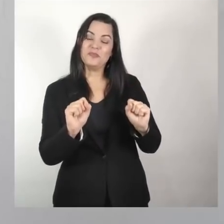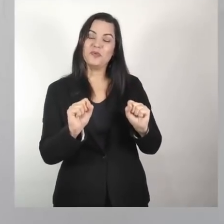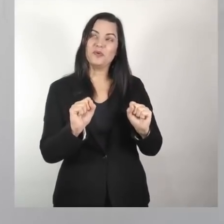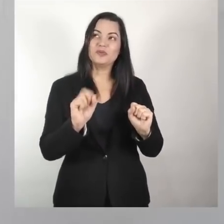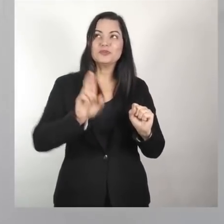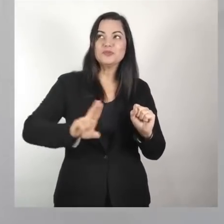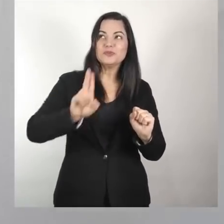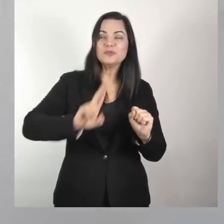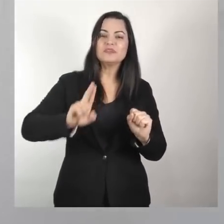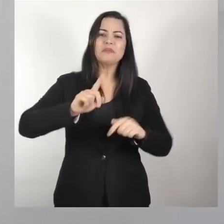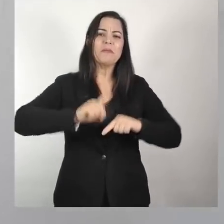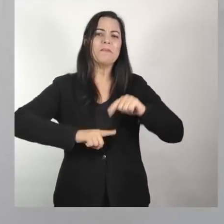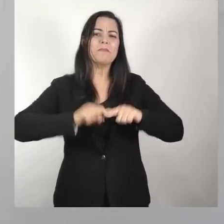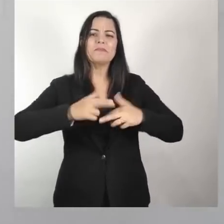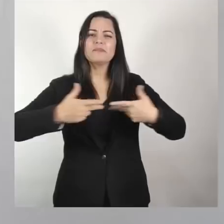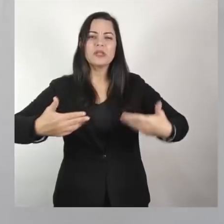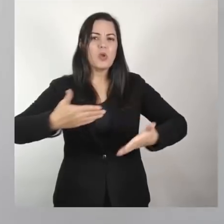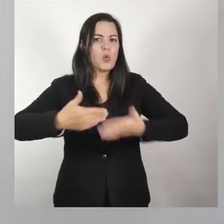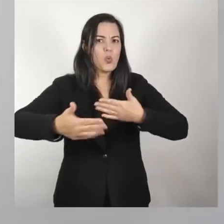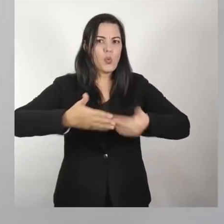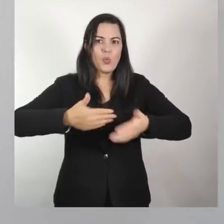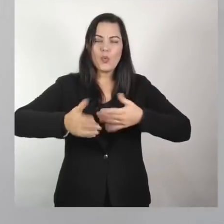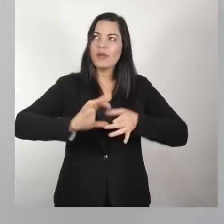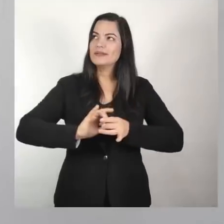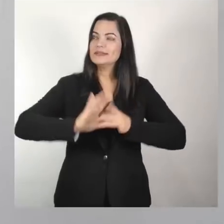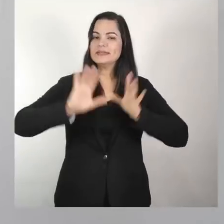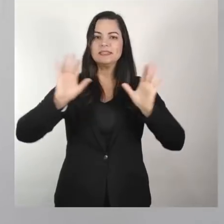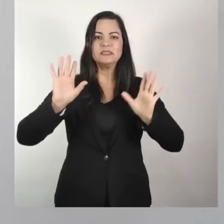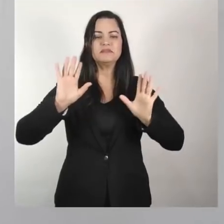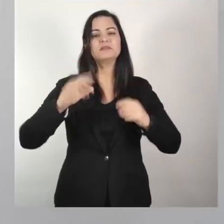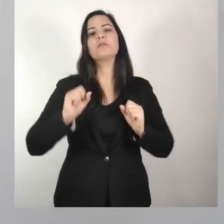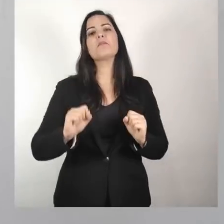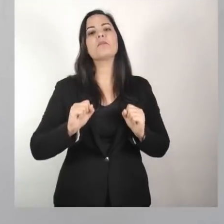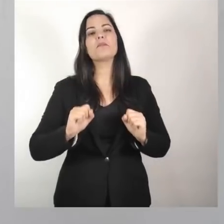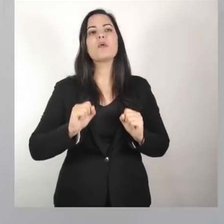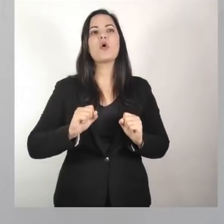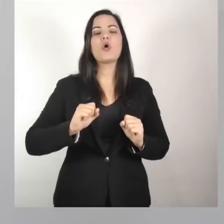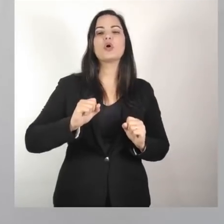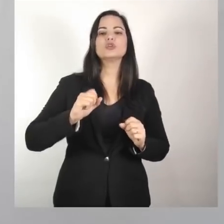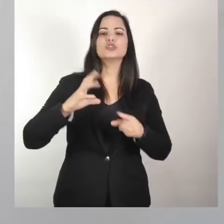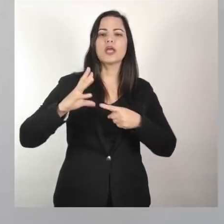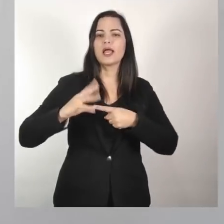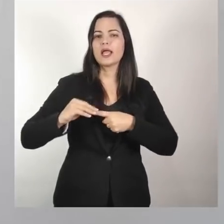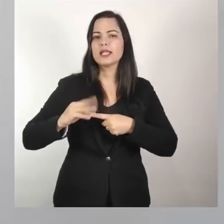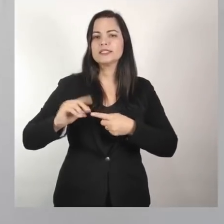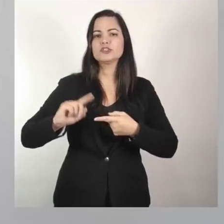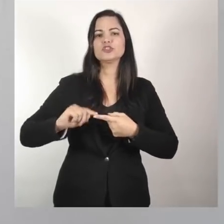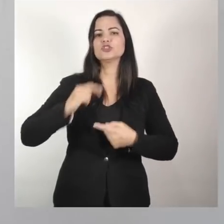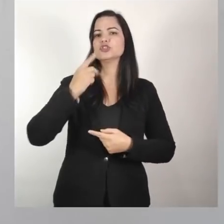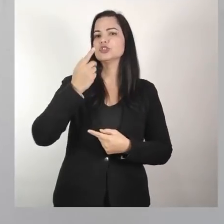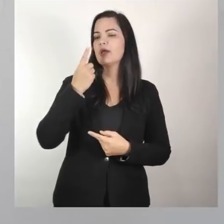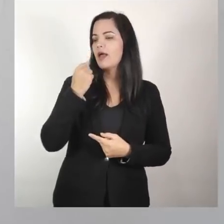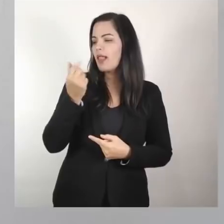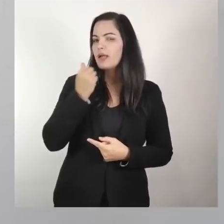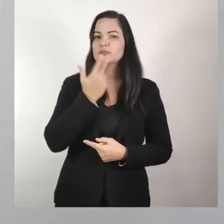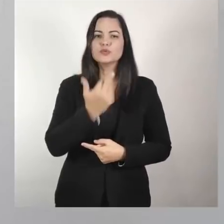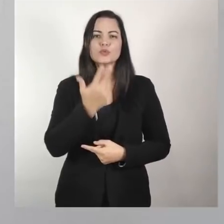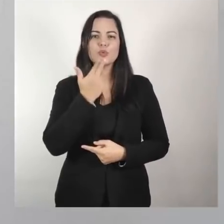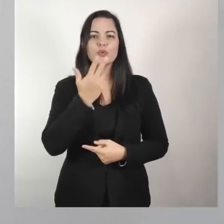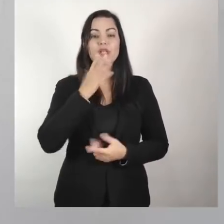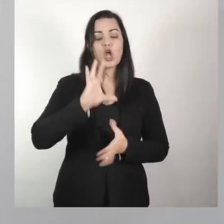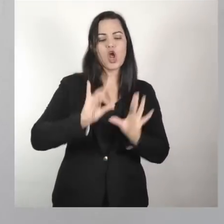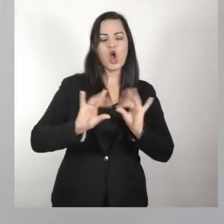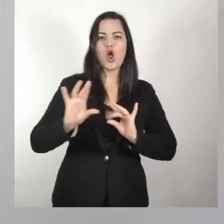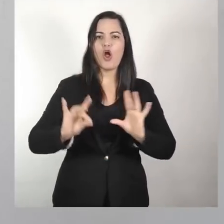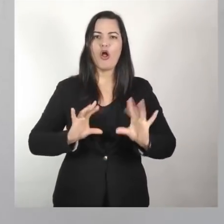Você pode usar qualquer material para fazer essa pintura, tá bom? Canetinha, lápis de cor,